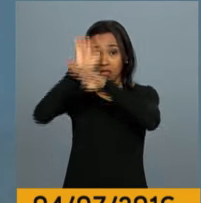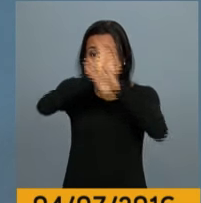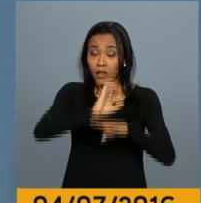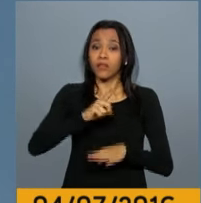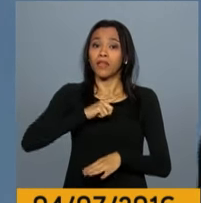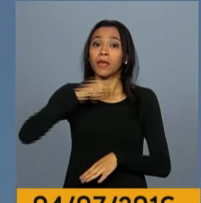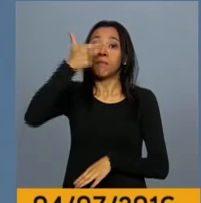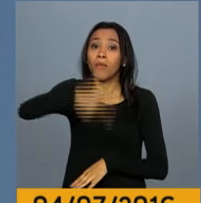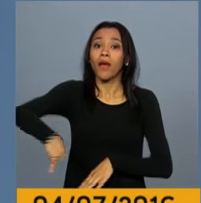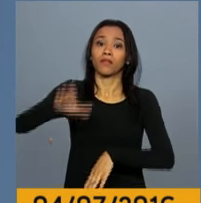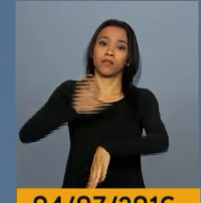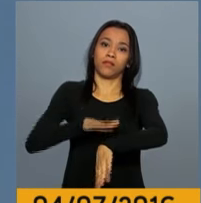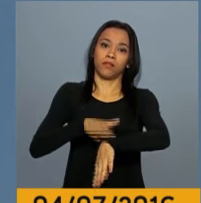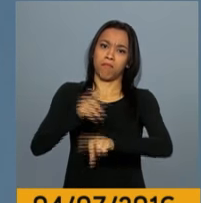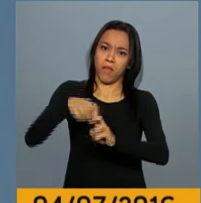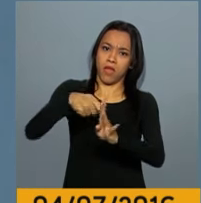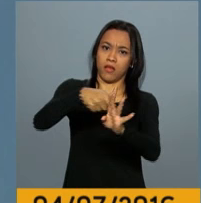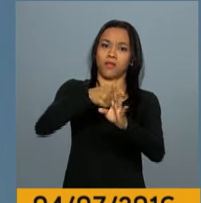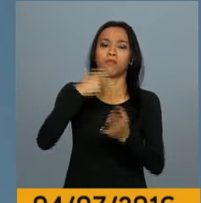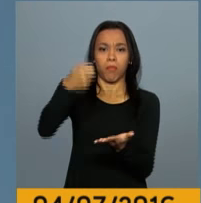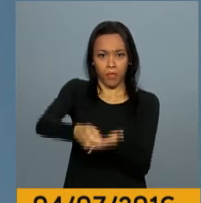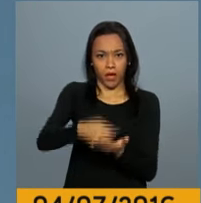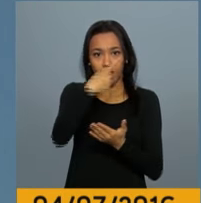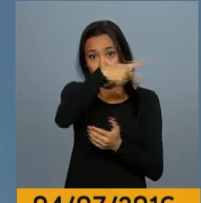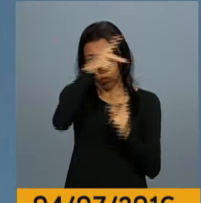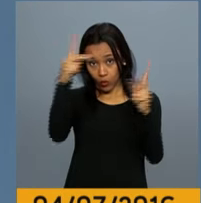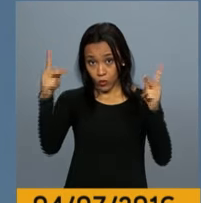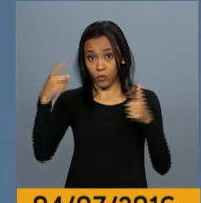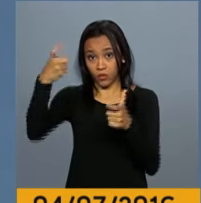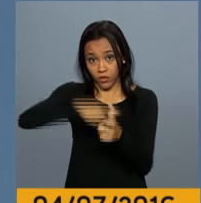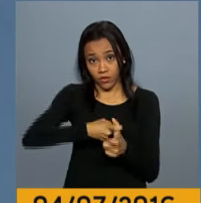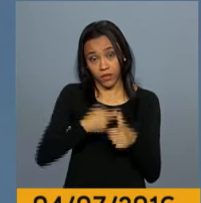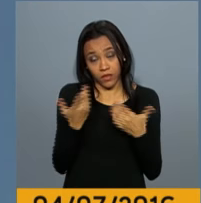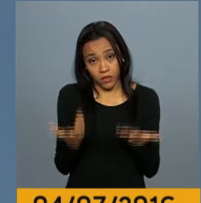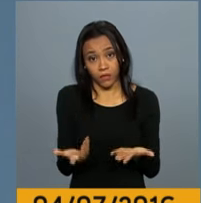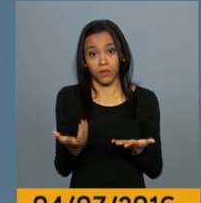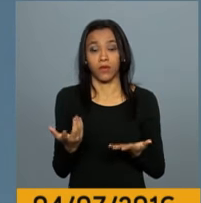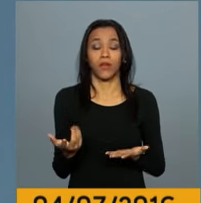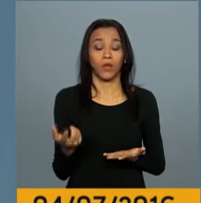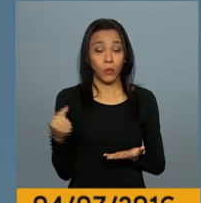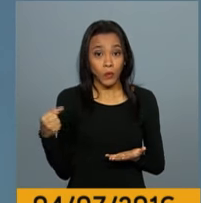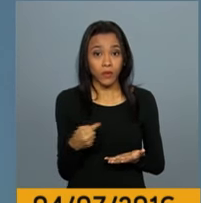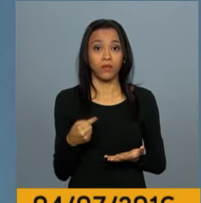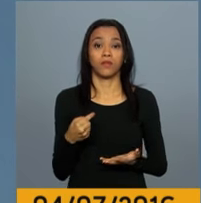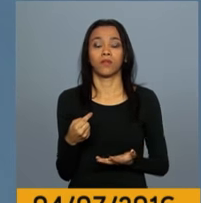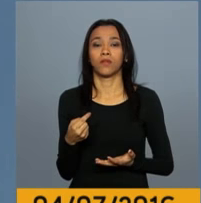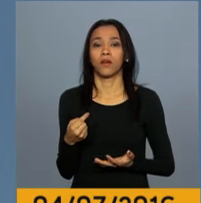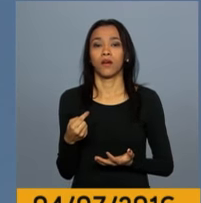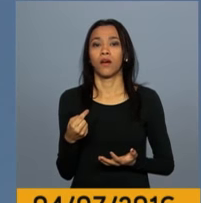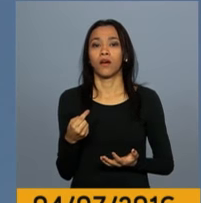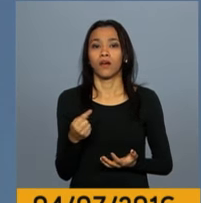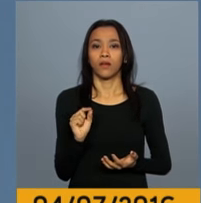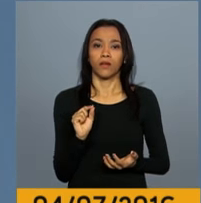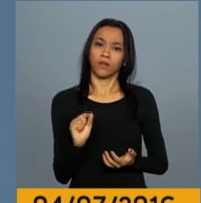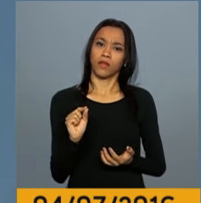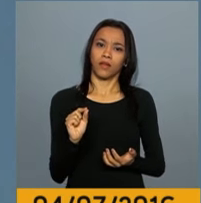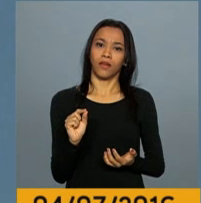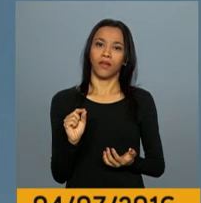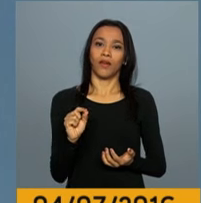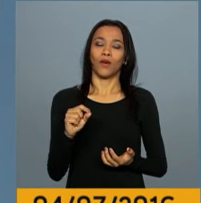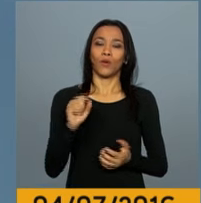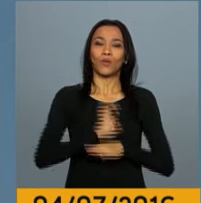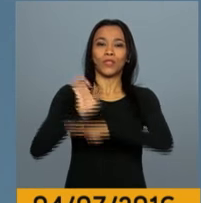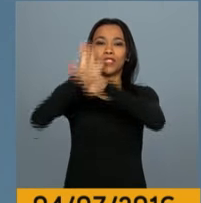para pagar a sua dívida lá adiante. Com isto, nós demos, digamos assim, entre aspas, um